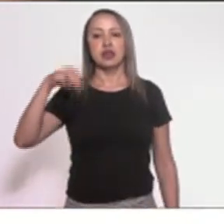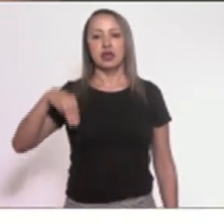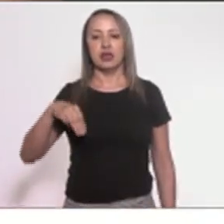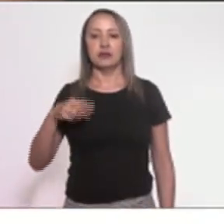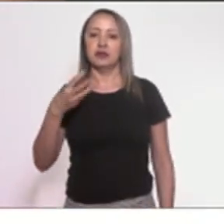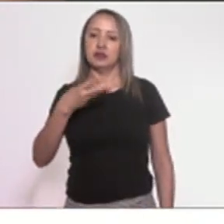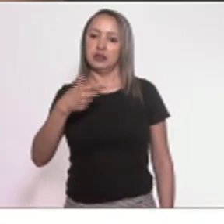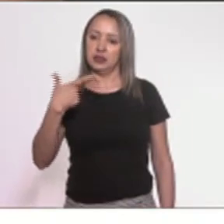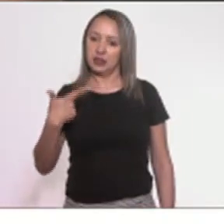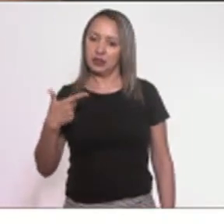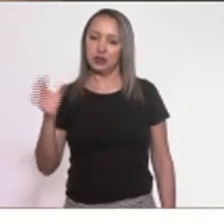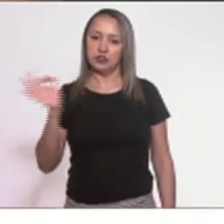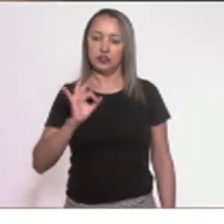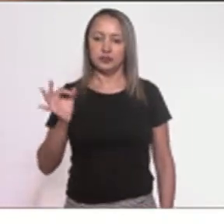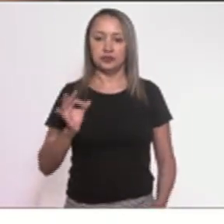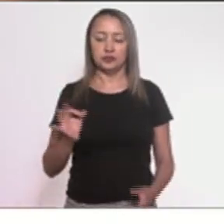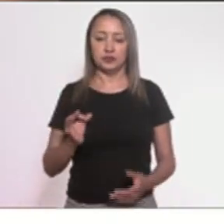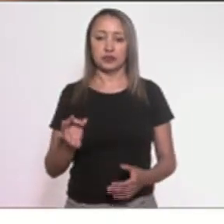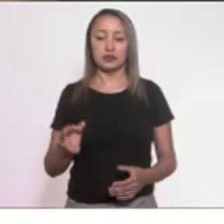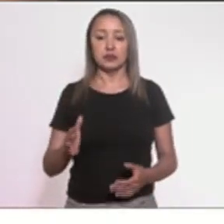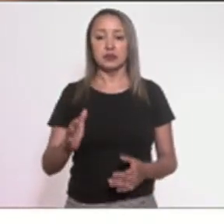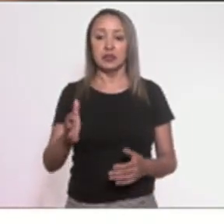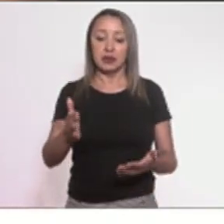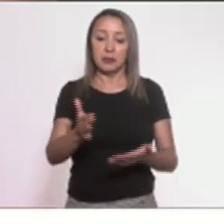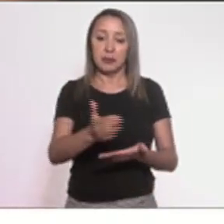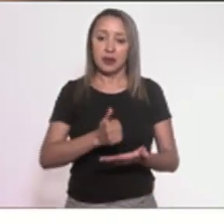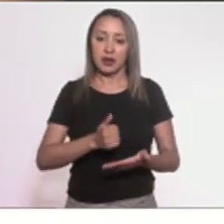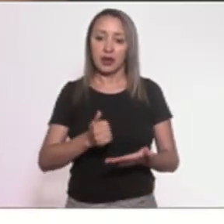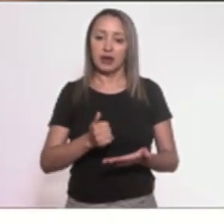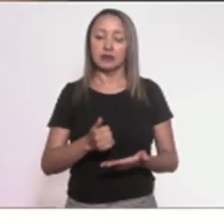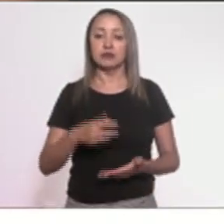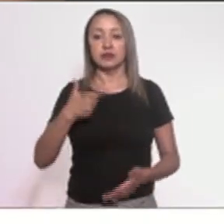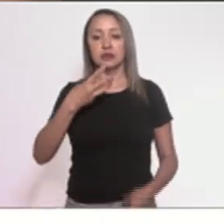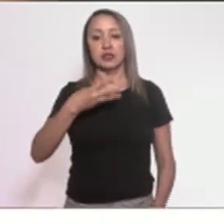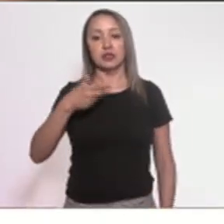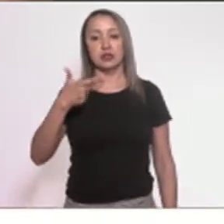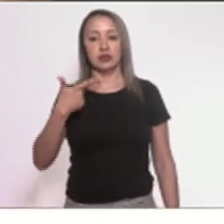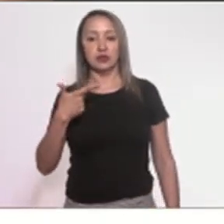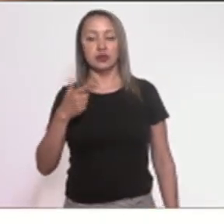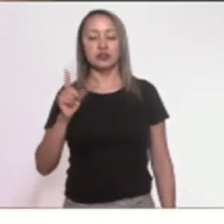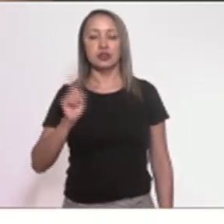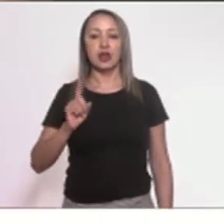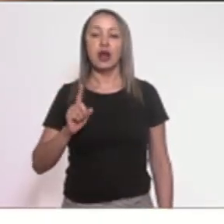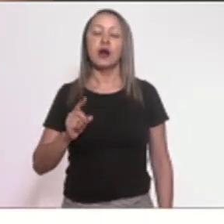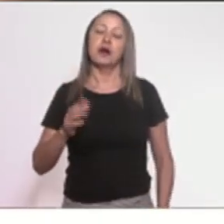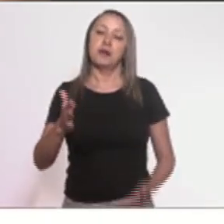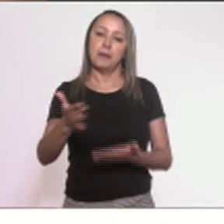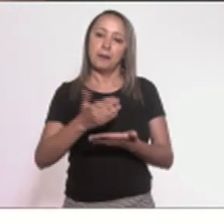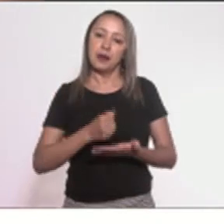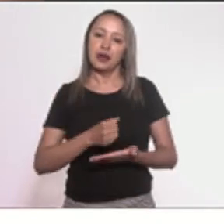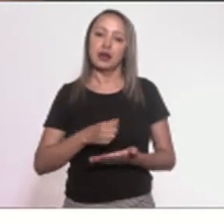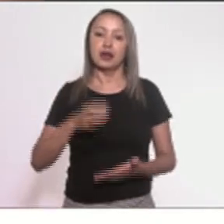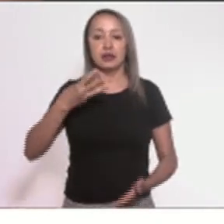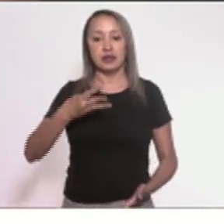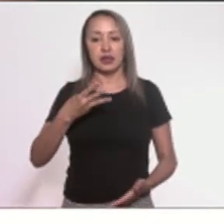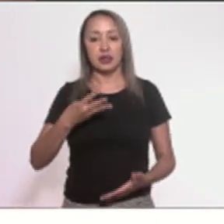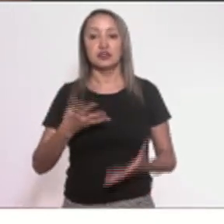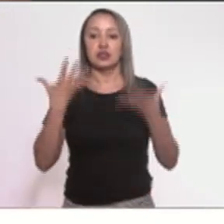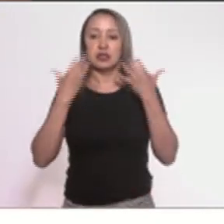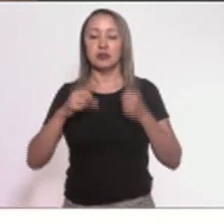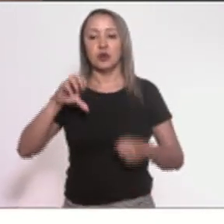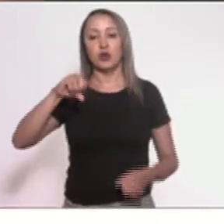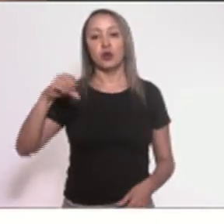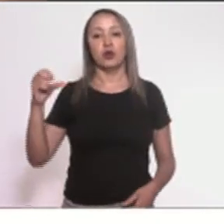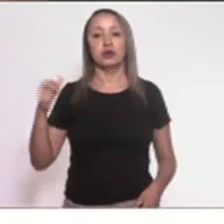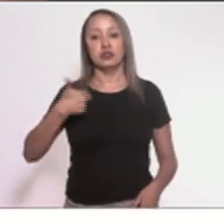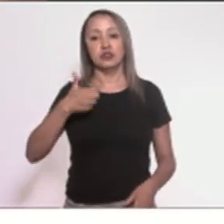invés de recolher os 32, eles só têm que recolher 3. E se beneficiam de 29%. Sendo que desde o